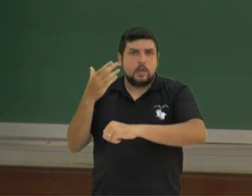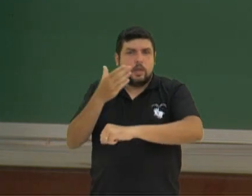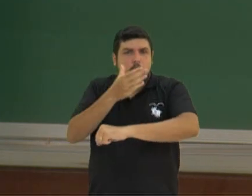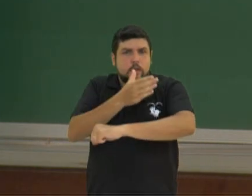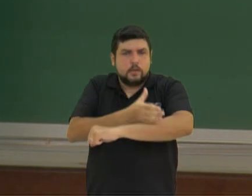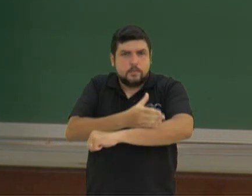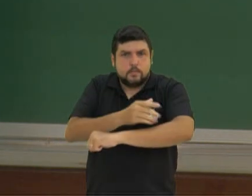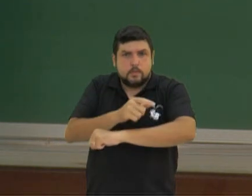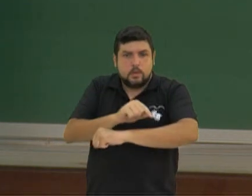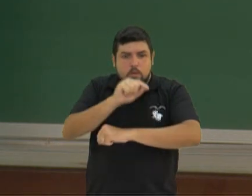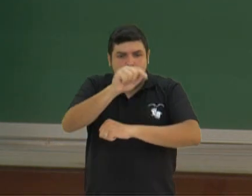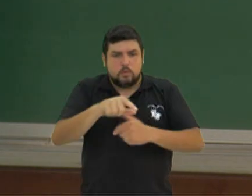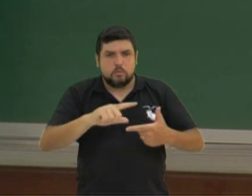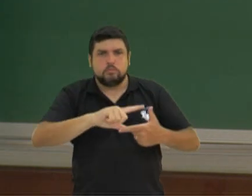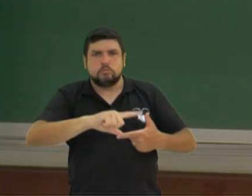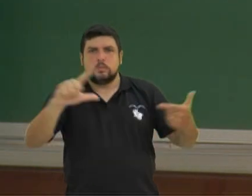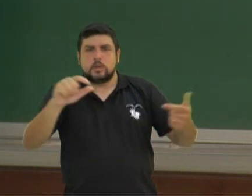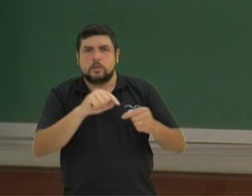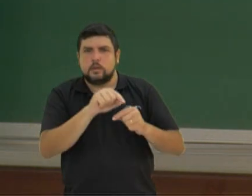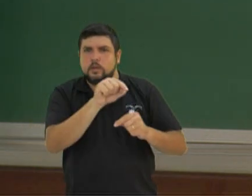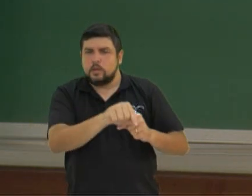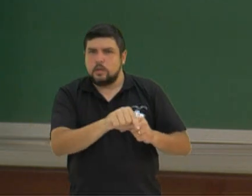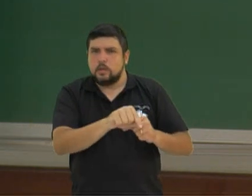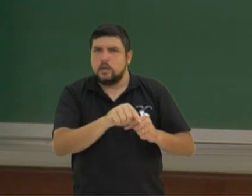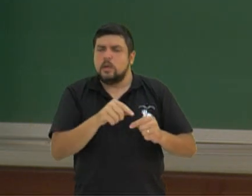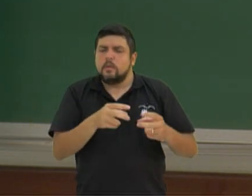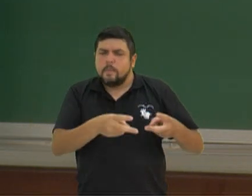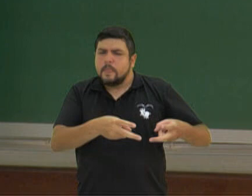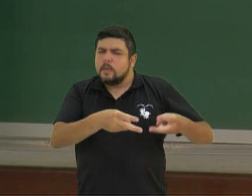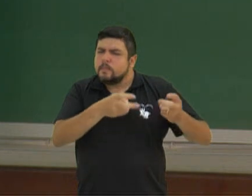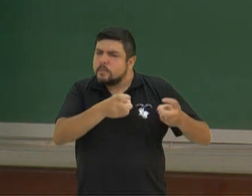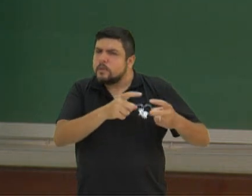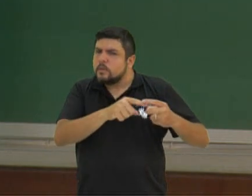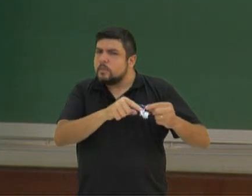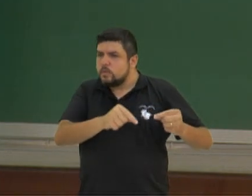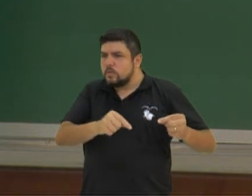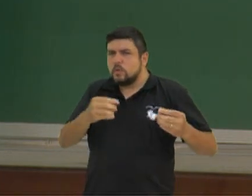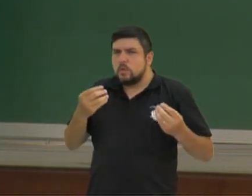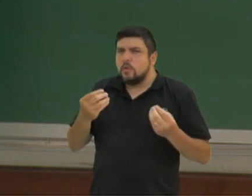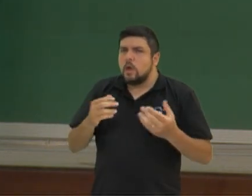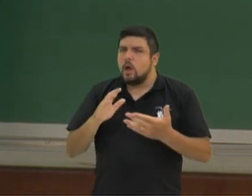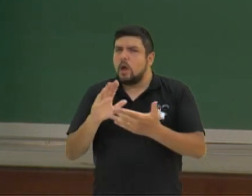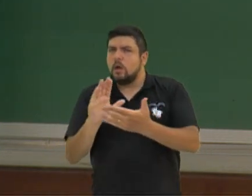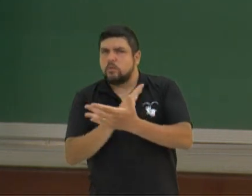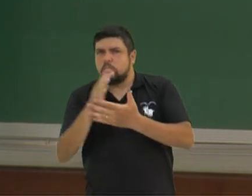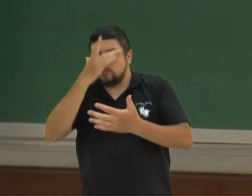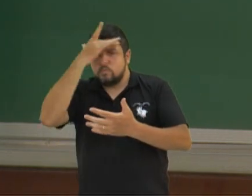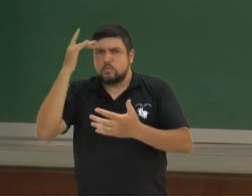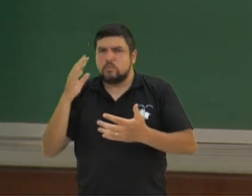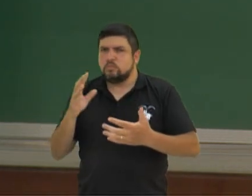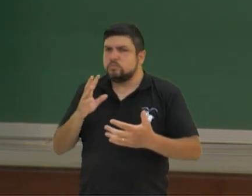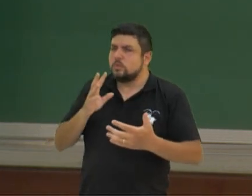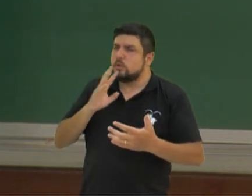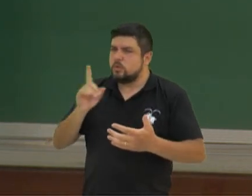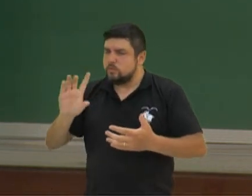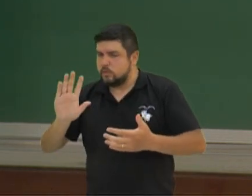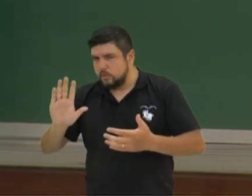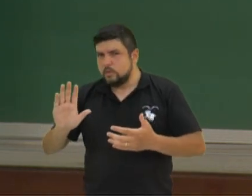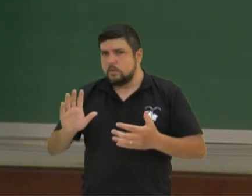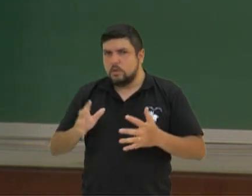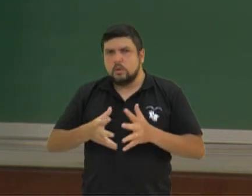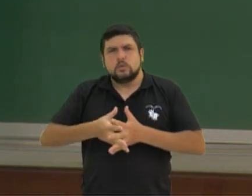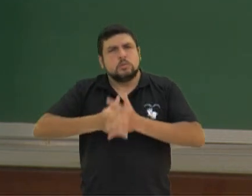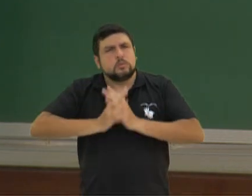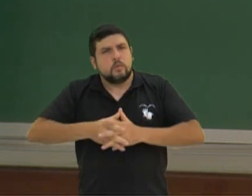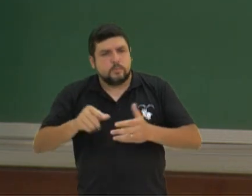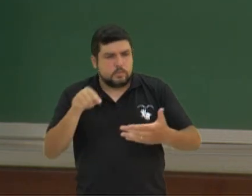Idade Moderna, eles vão estar inspirados, né, e às vezes até algumas pessoas que não têm um conhecimento, confundir com